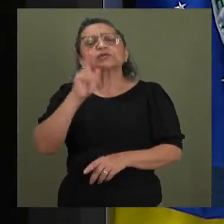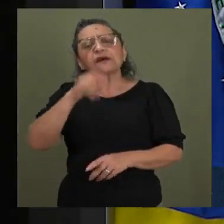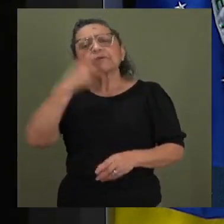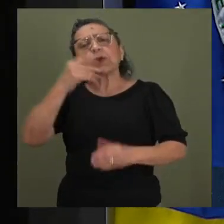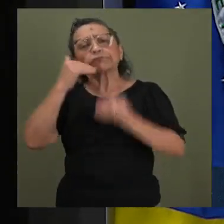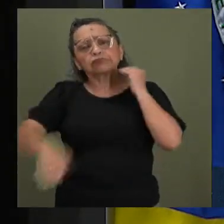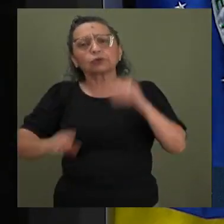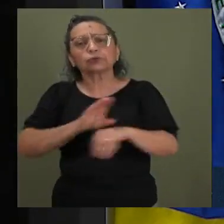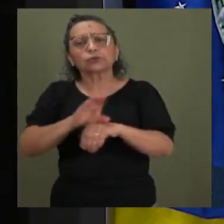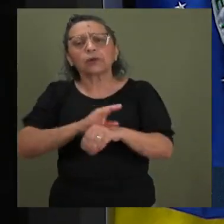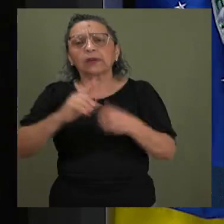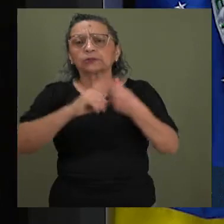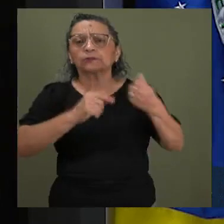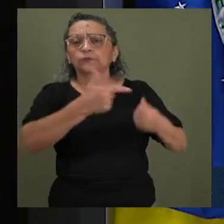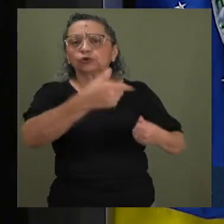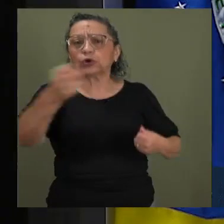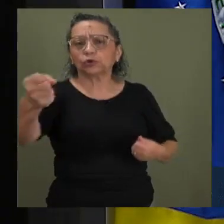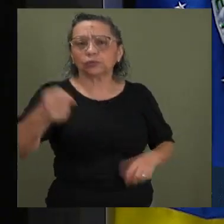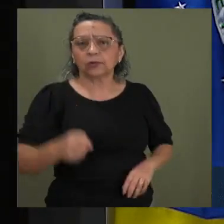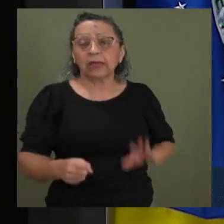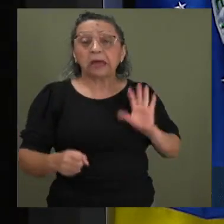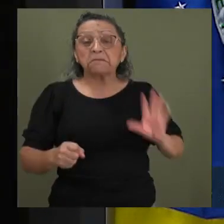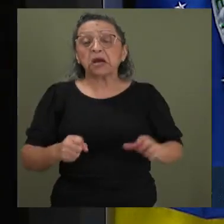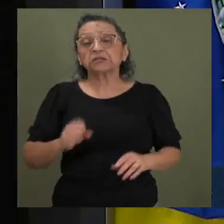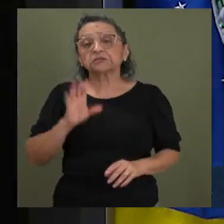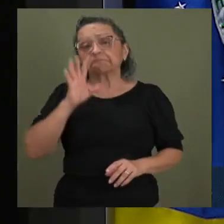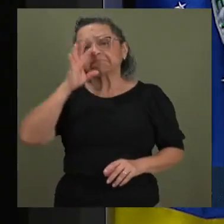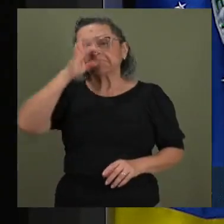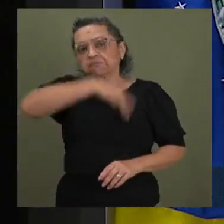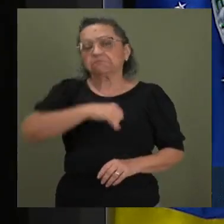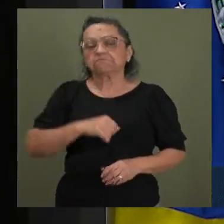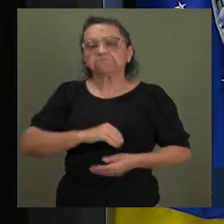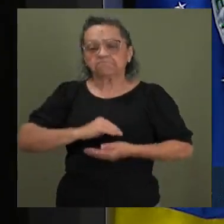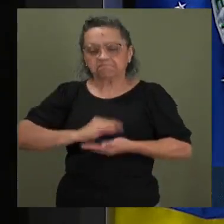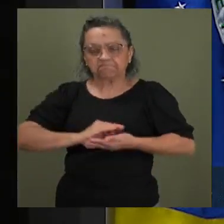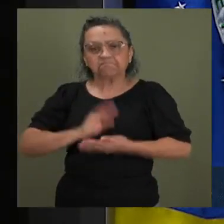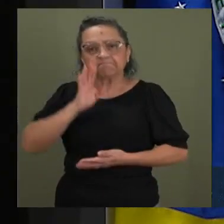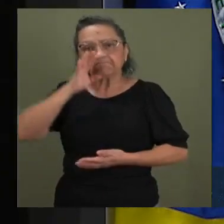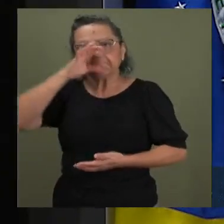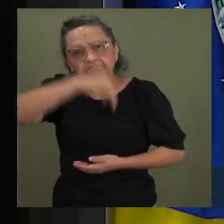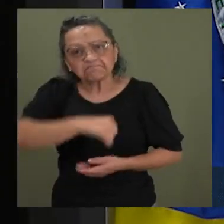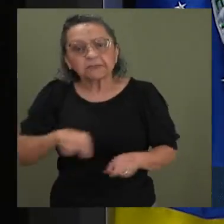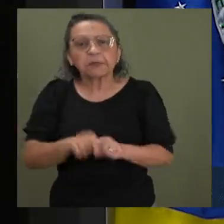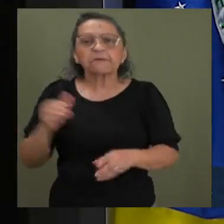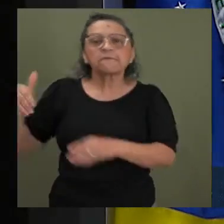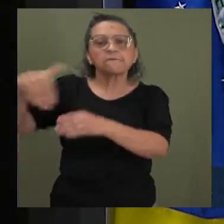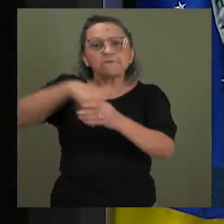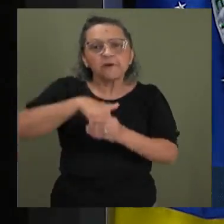28. Mas eles insistem, inclusive com um voto